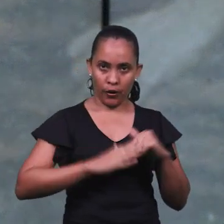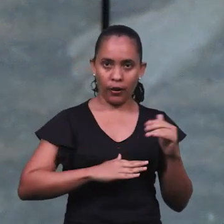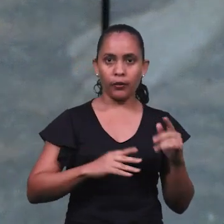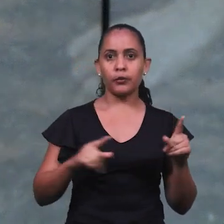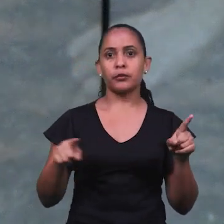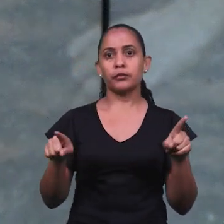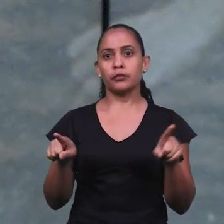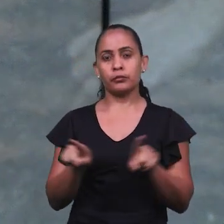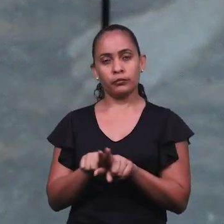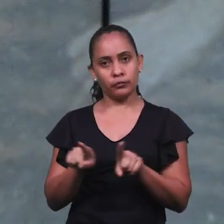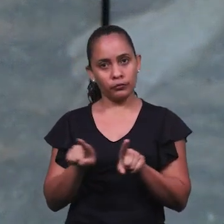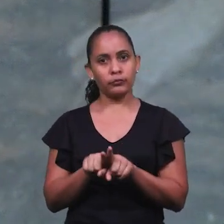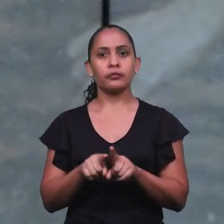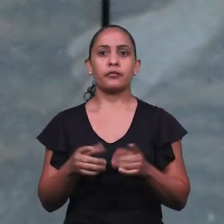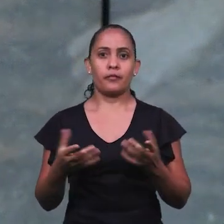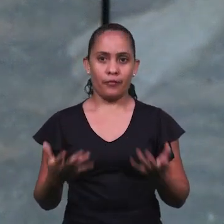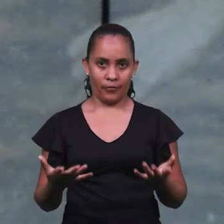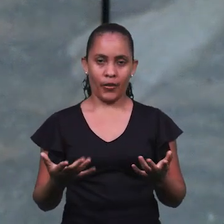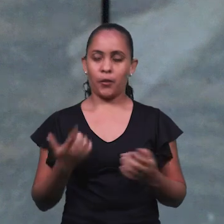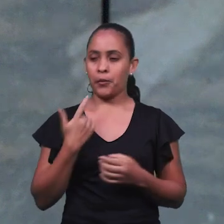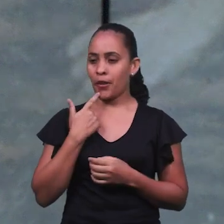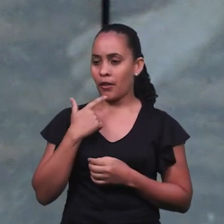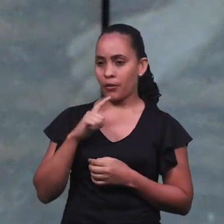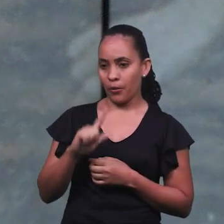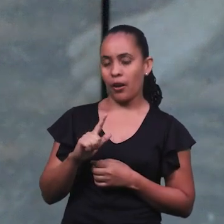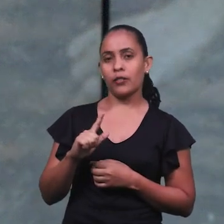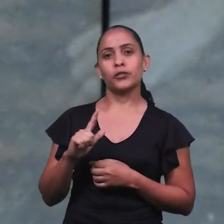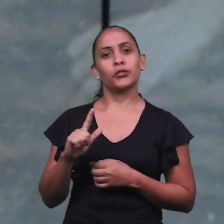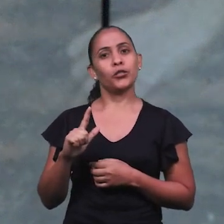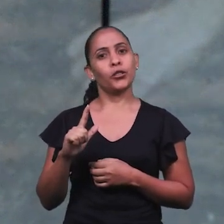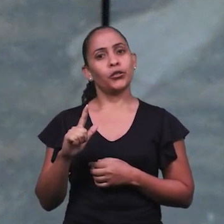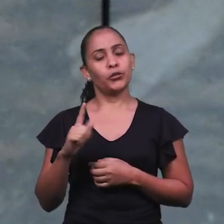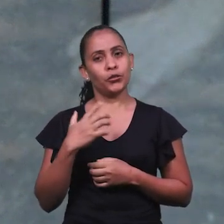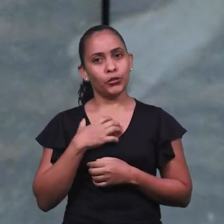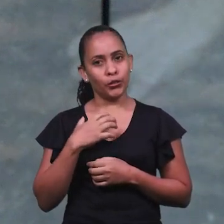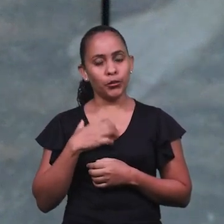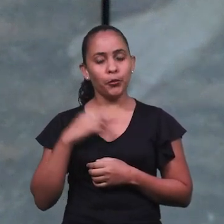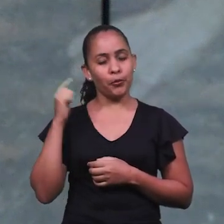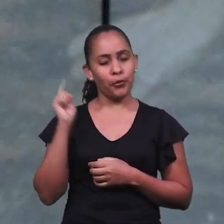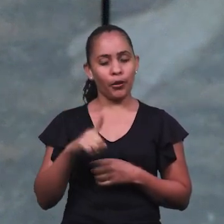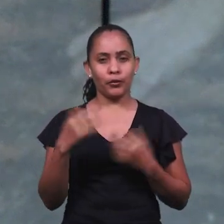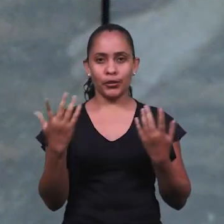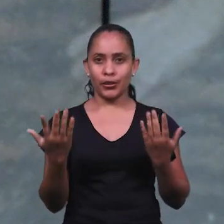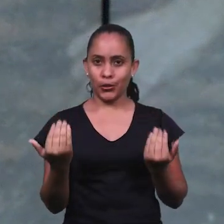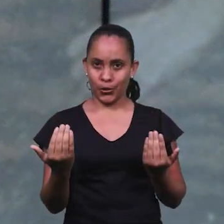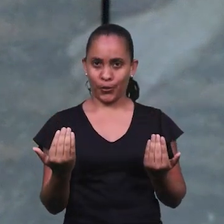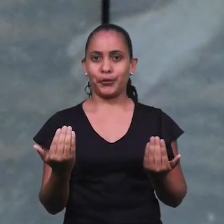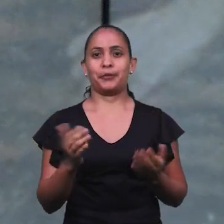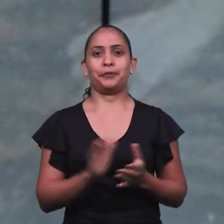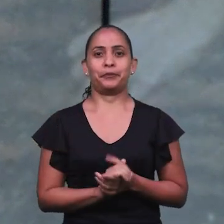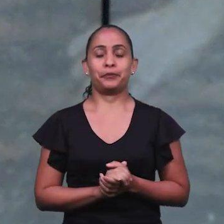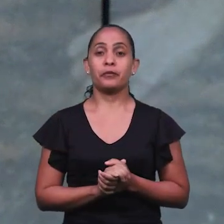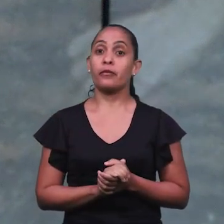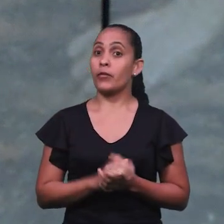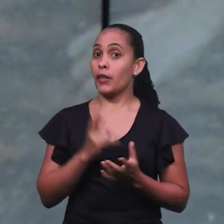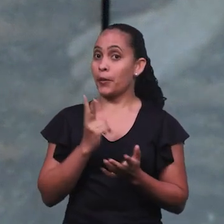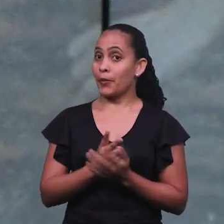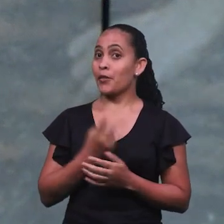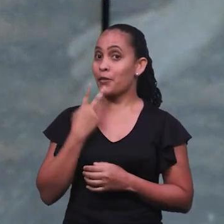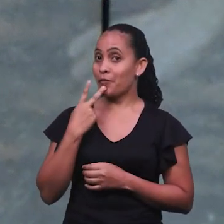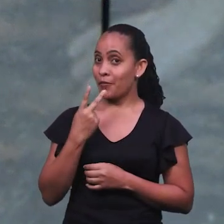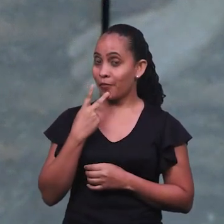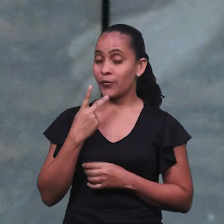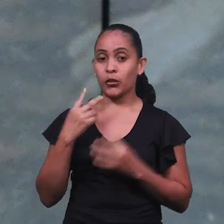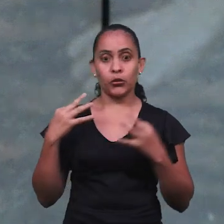esse encontro que tem uma linguagem e um formato para você, jovem que nos acompanha, e eu sempre faço questão de lembrar, jovem